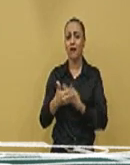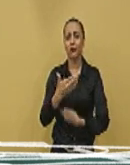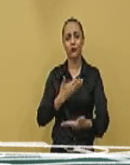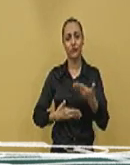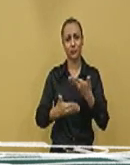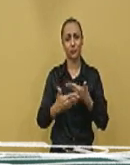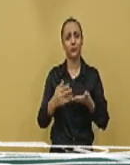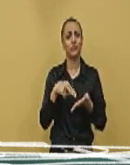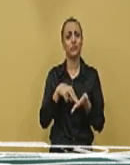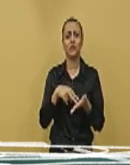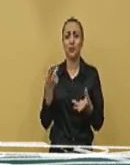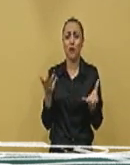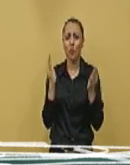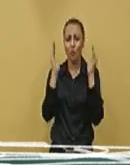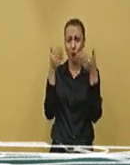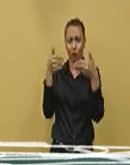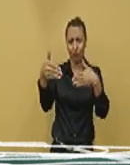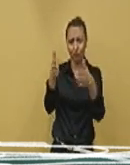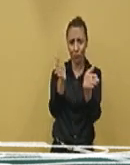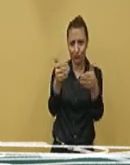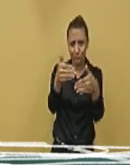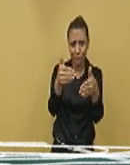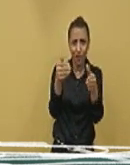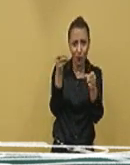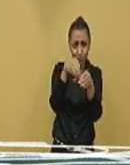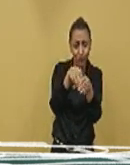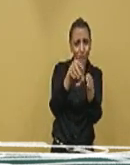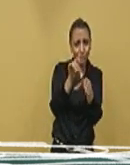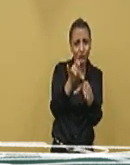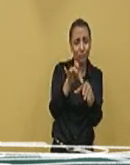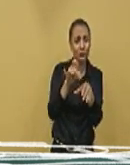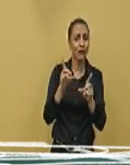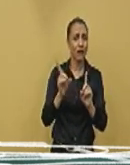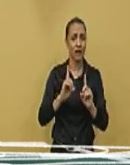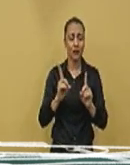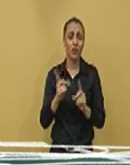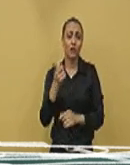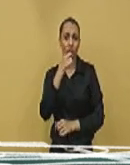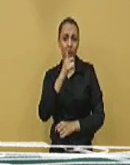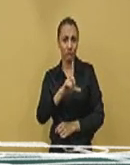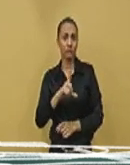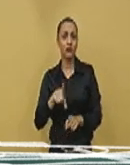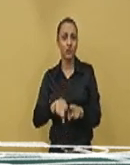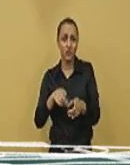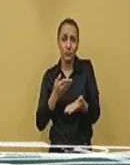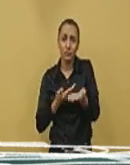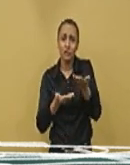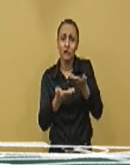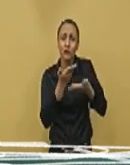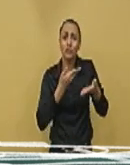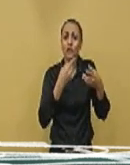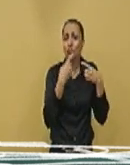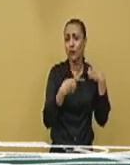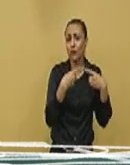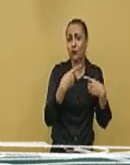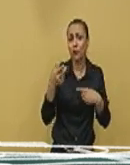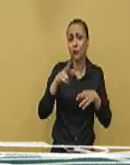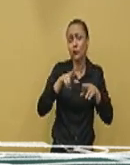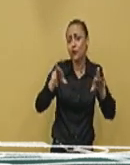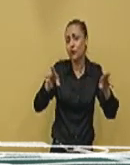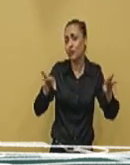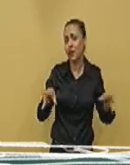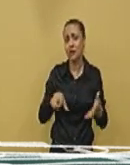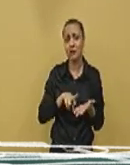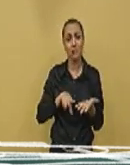fique enclausurado dentro de uma sala de aula, para que a gente consiga dialogar com o diferente, com o